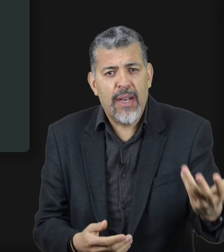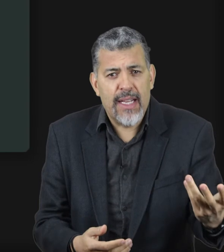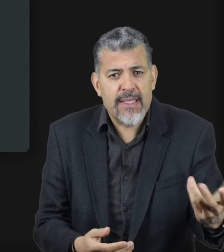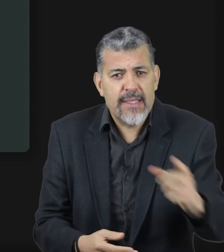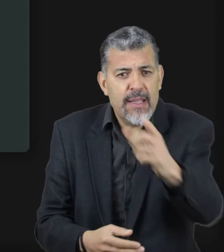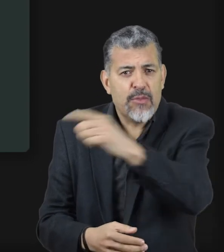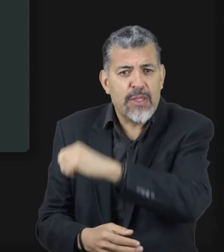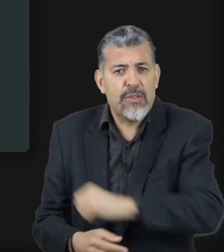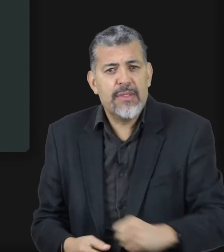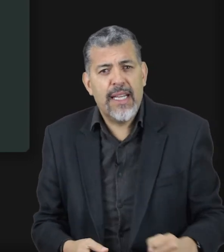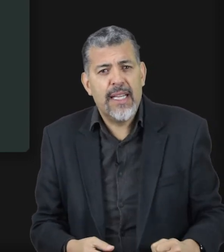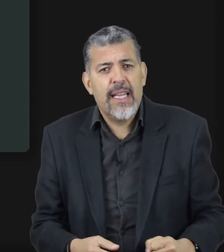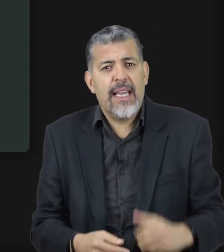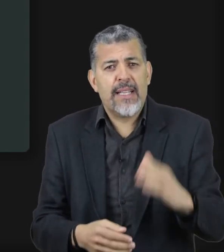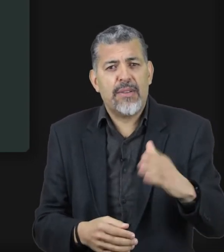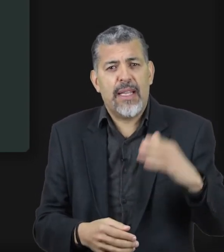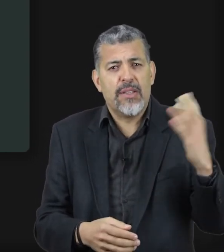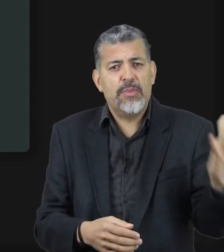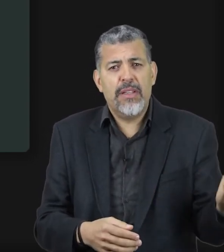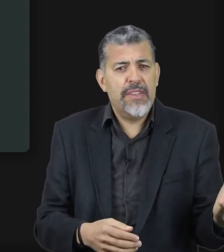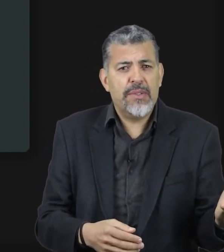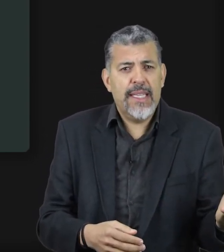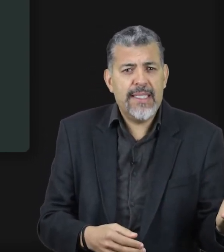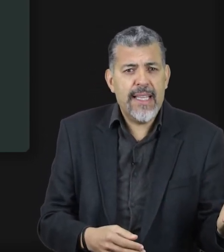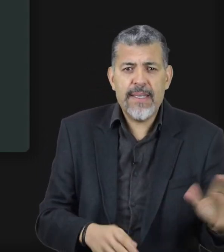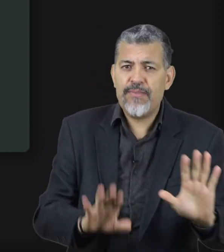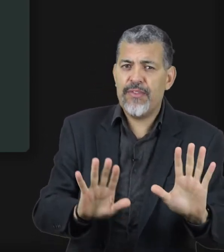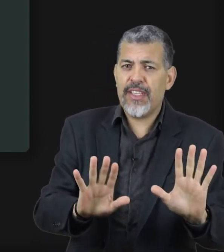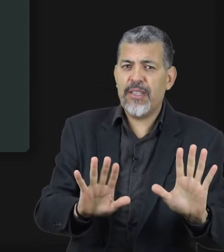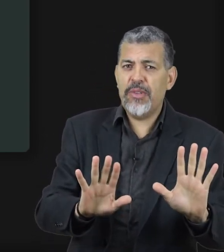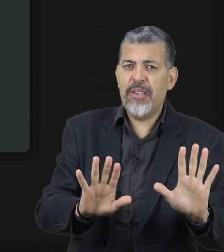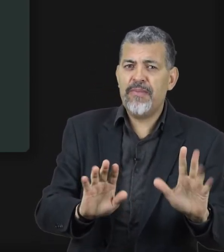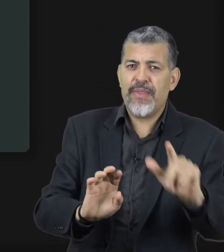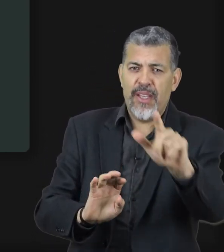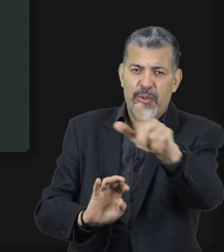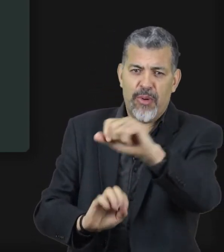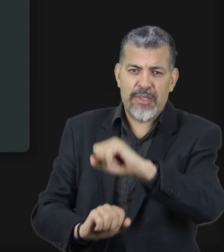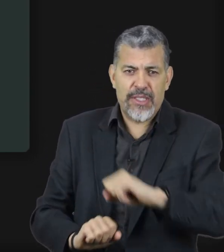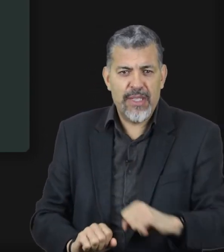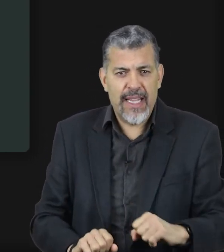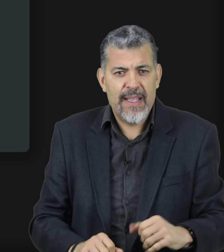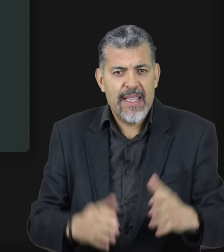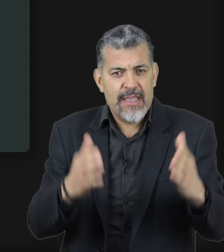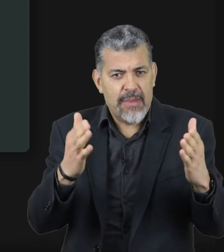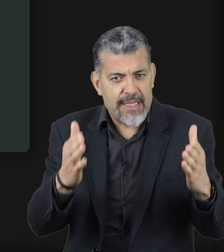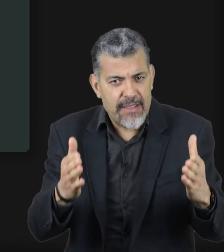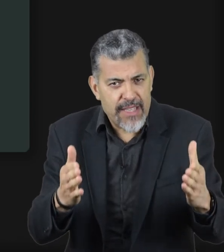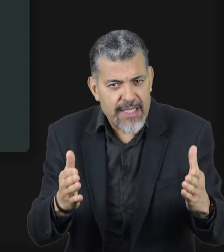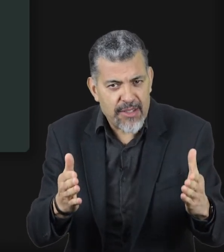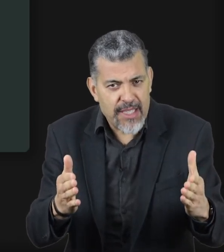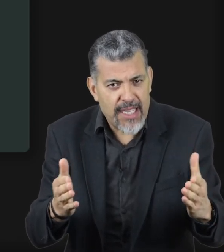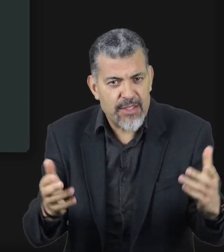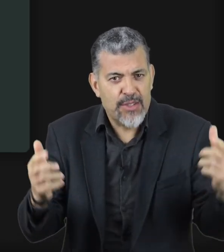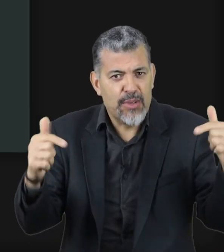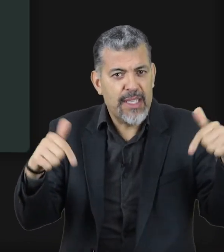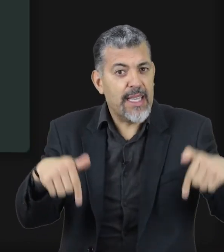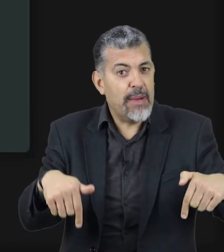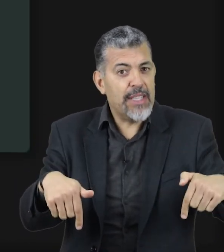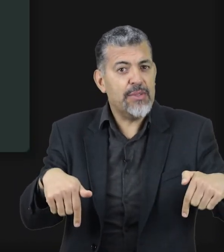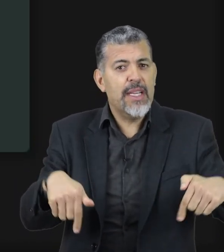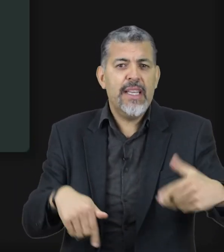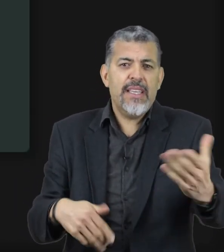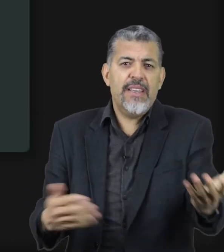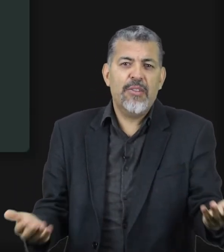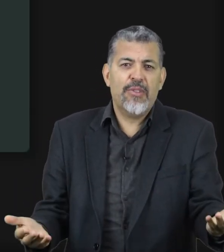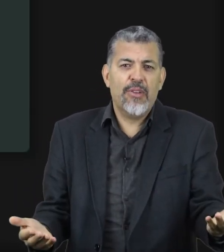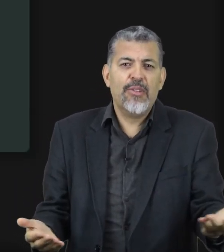os seus colegas. Tem alguma dúvida relacionada aos benefícios do INSS? Fique tranquilo, eu posso te ajudar. Basta enviar seus dados no link